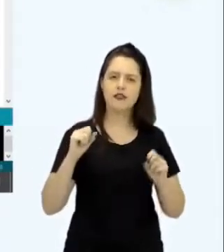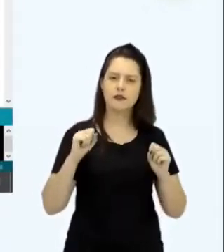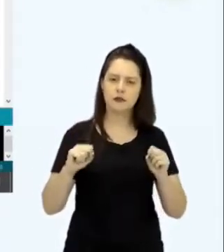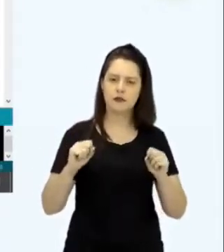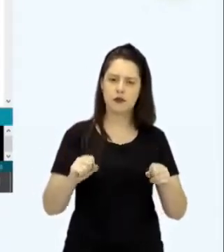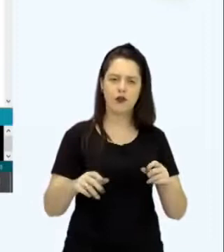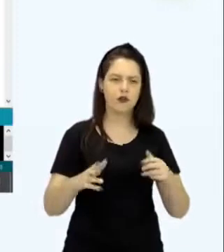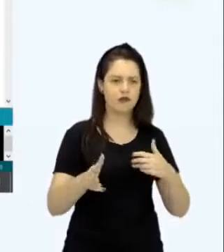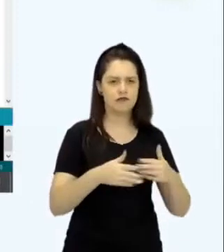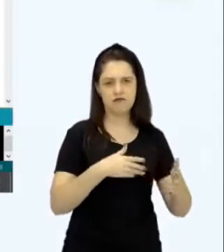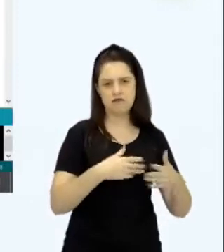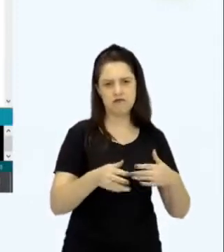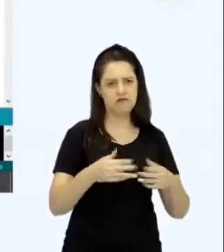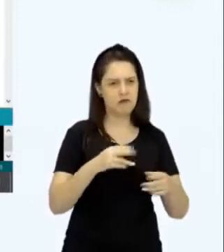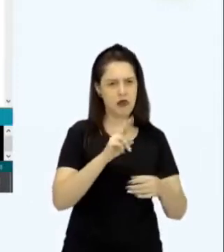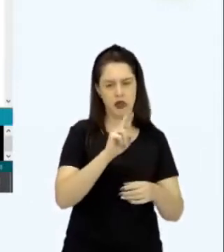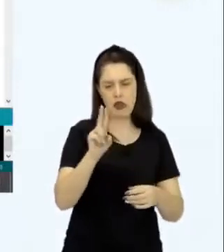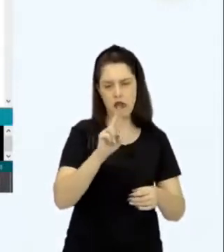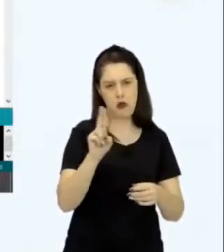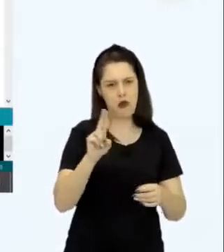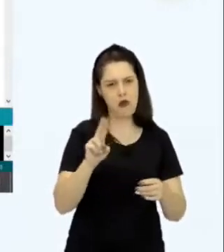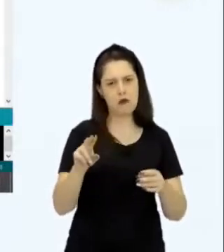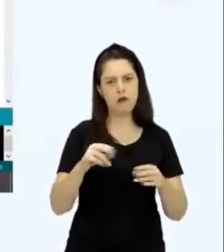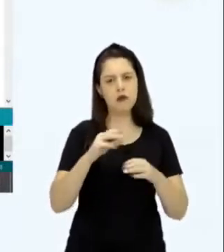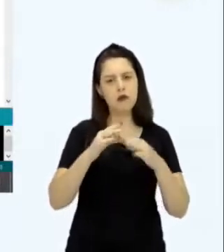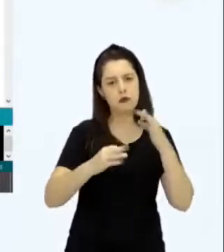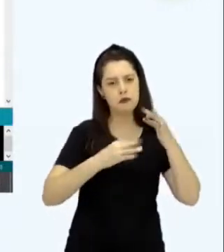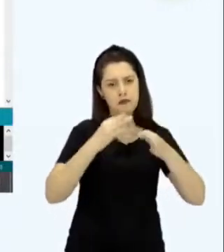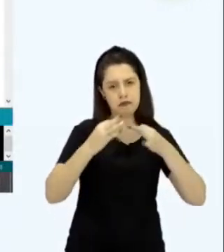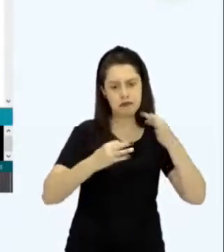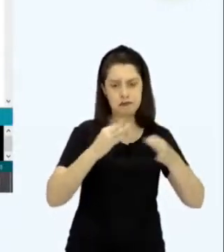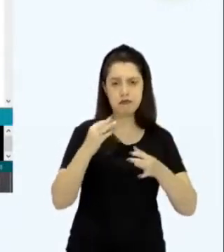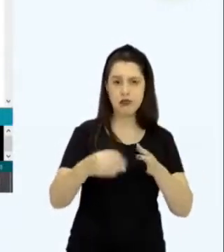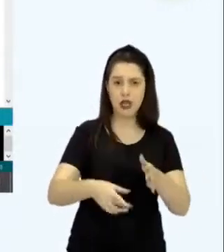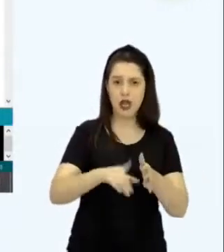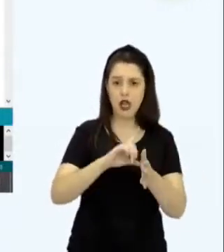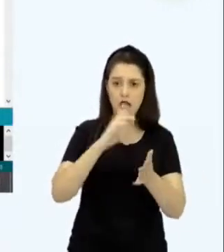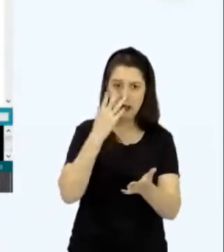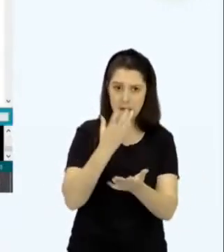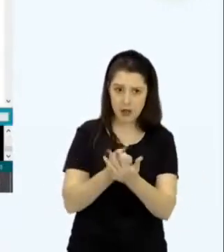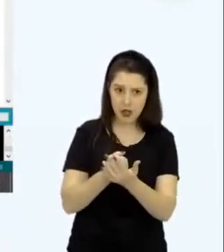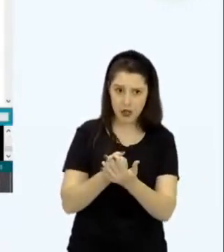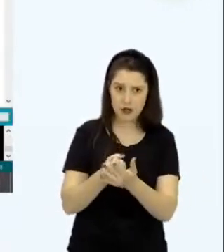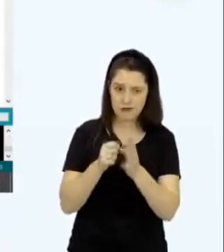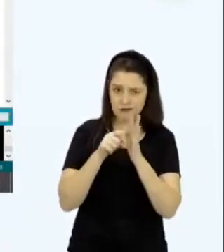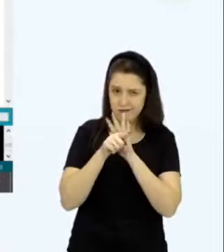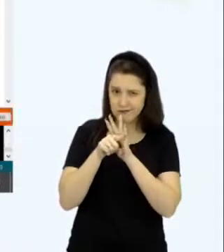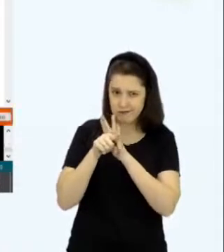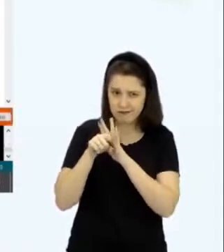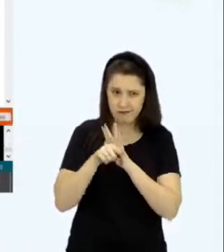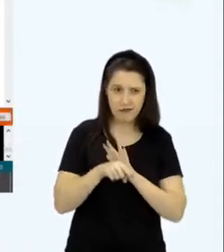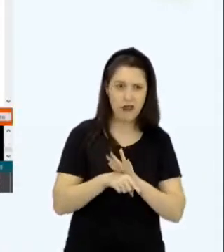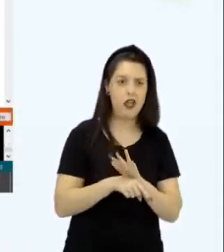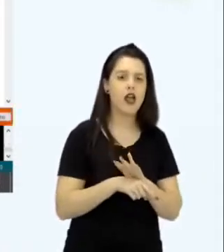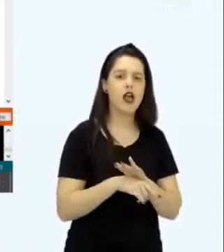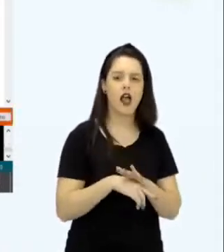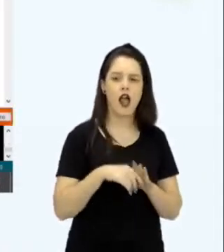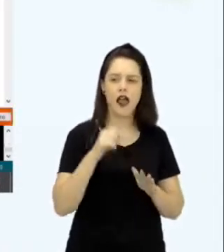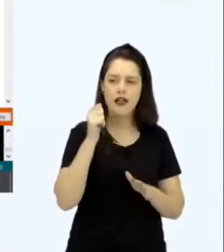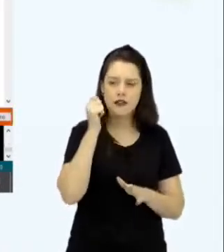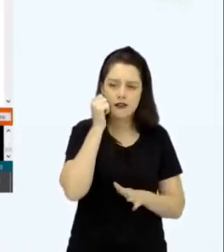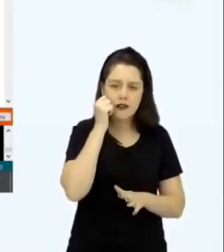como a gente tinha comentado. Antes de carregar, precisamos verificar. Então, a gente entra aqui, clica